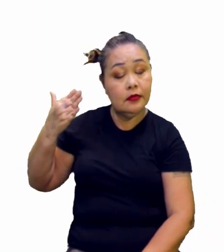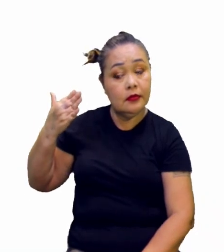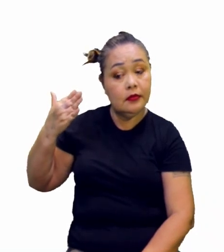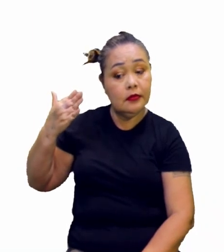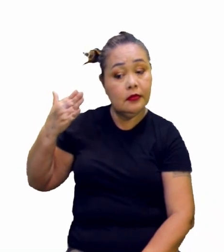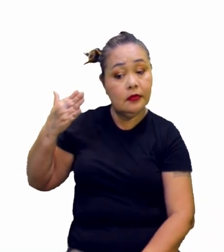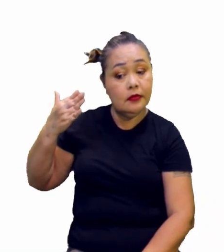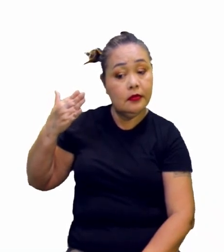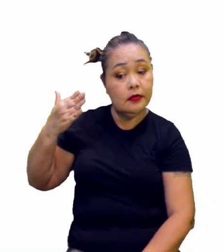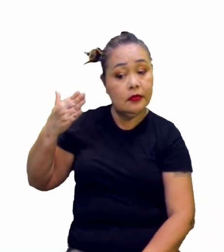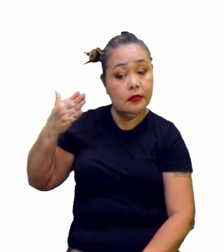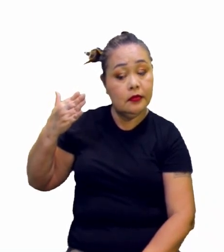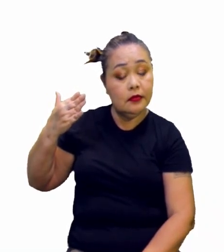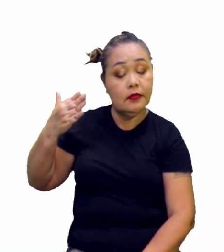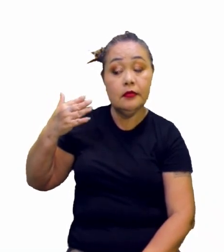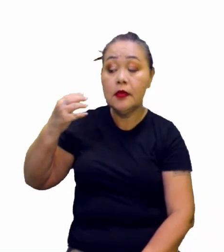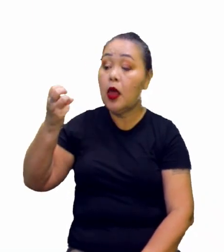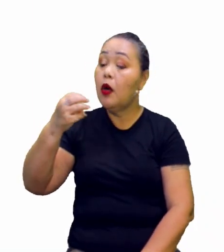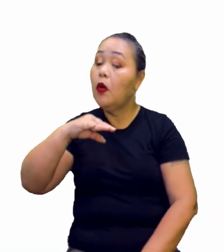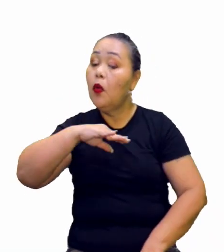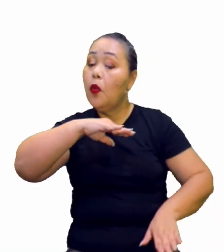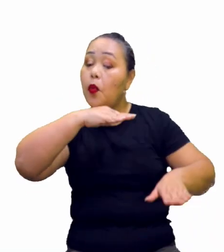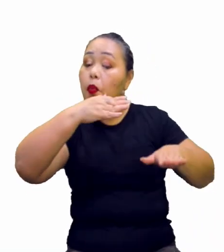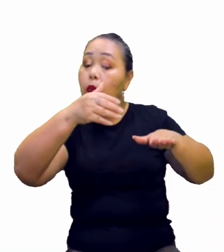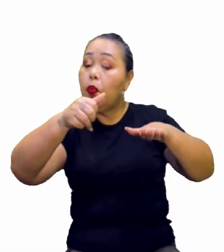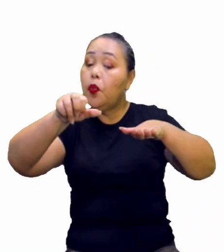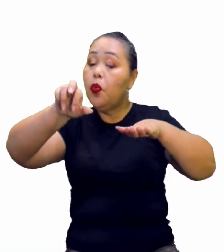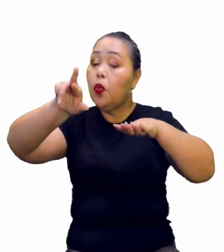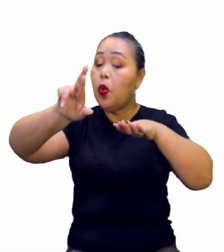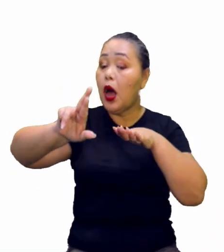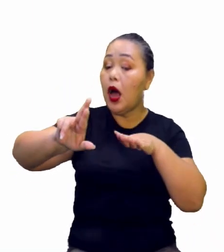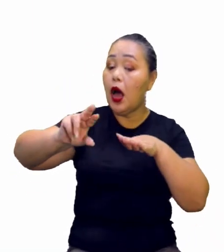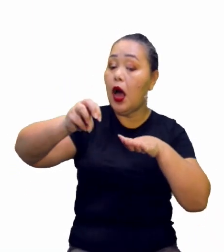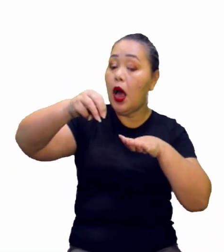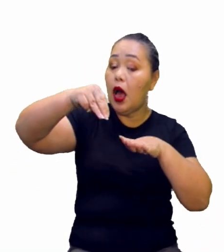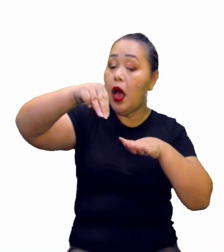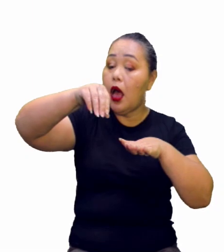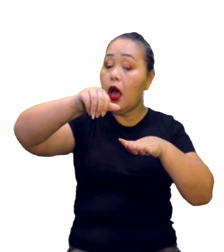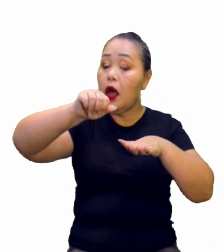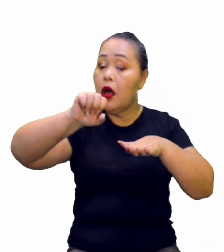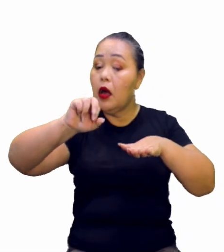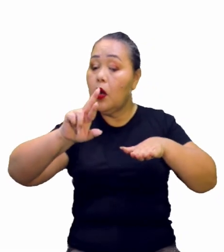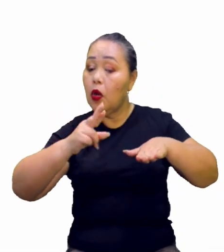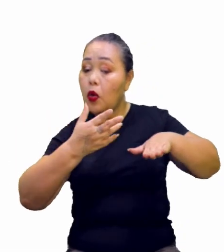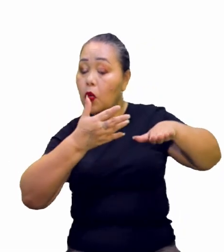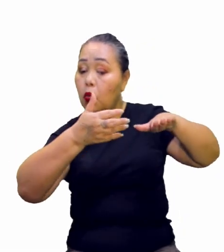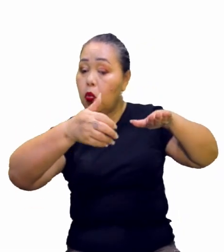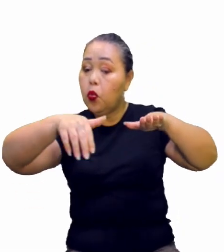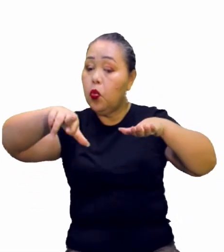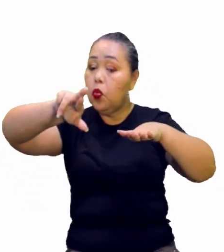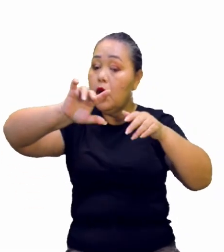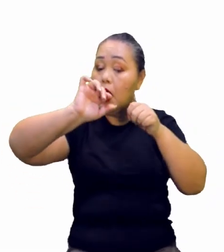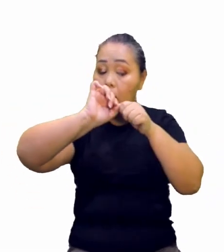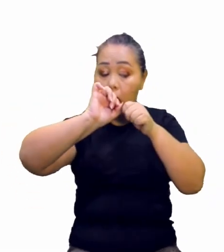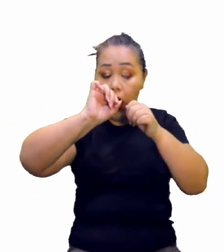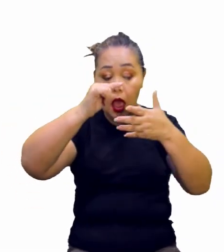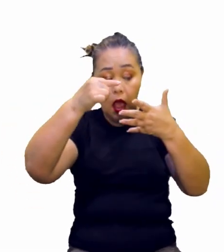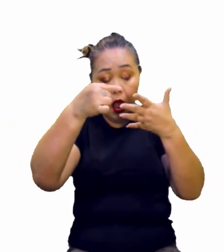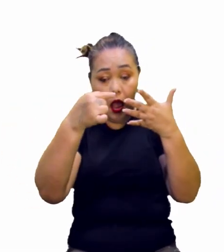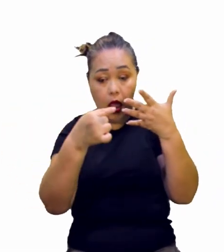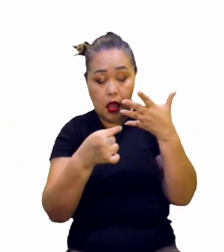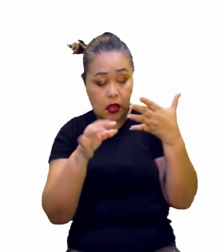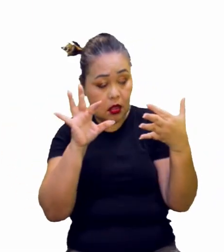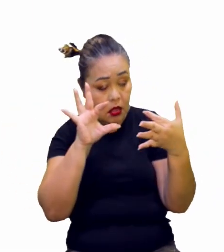porque massas de ar, elas são, a dinâmica delas sempre está